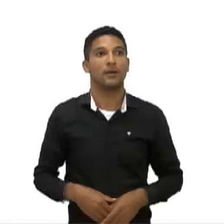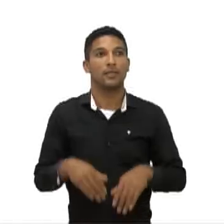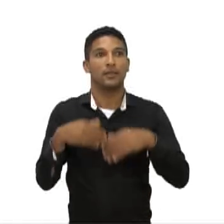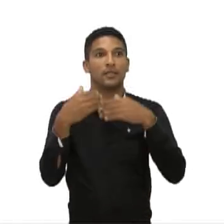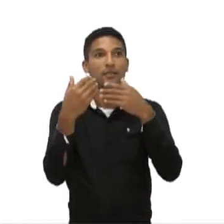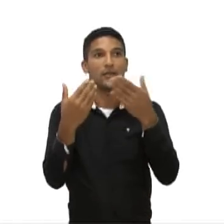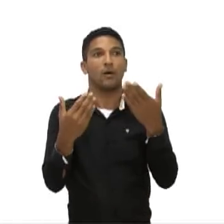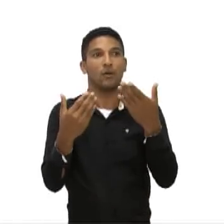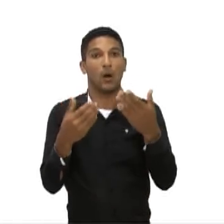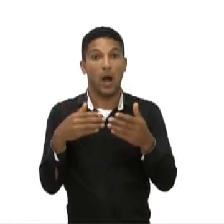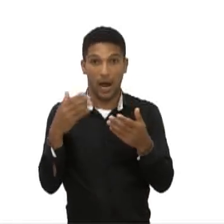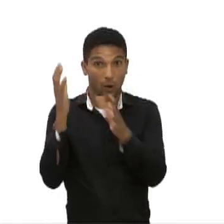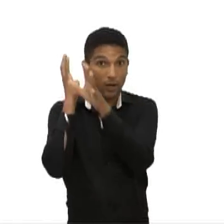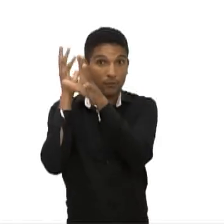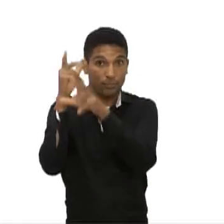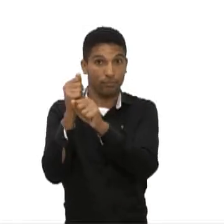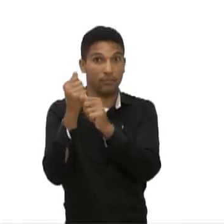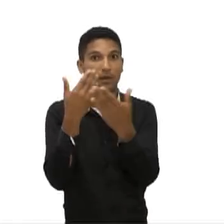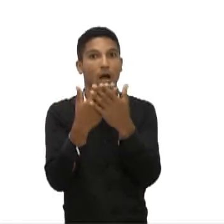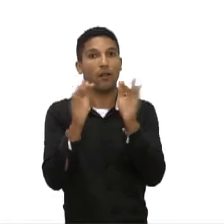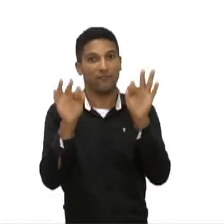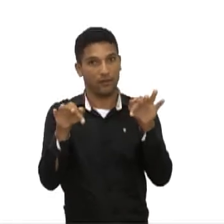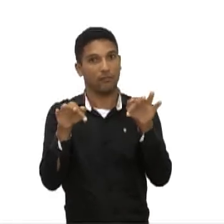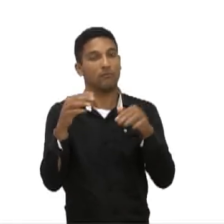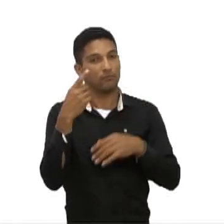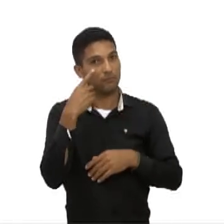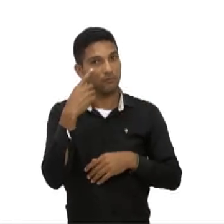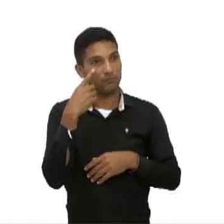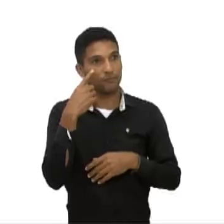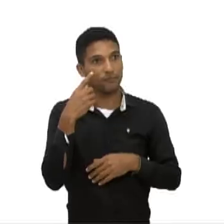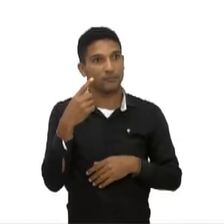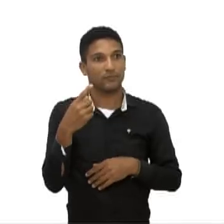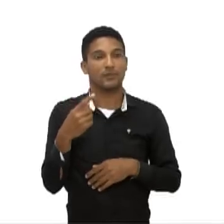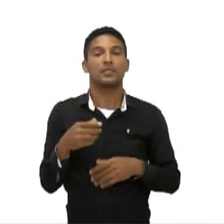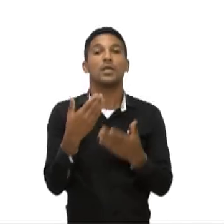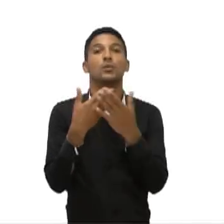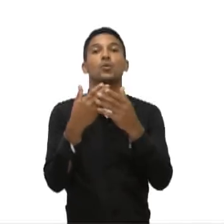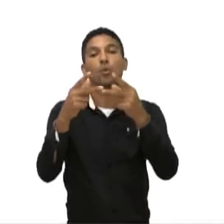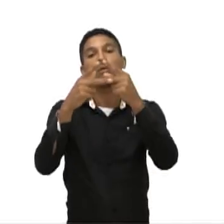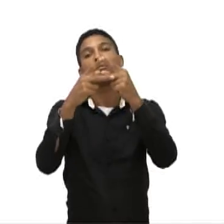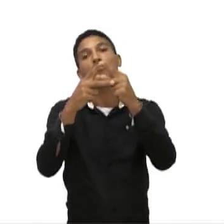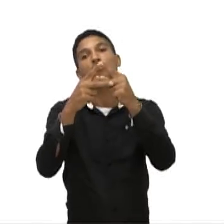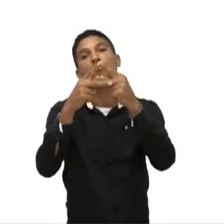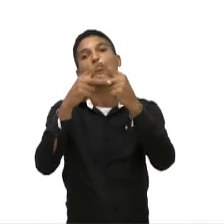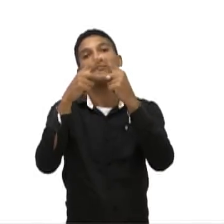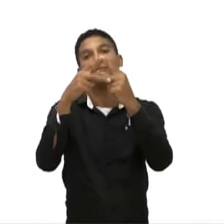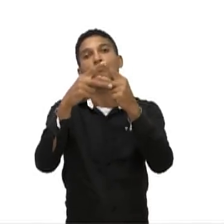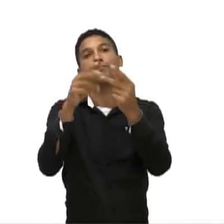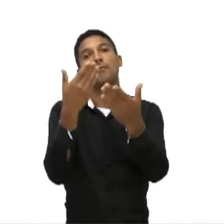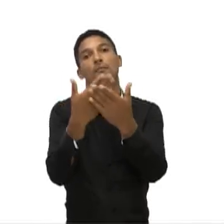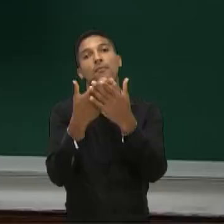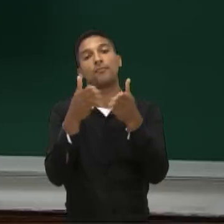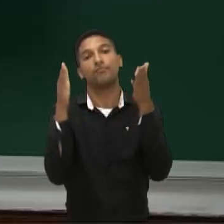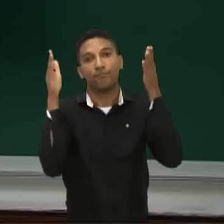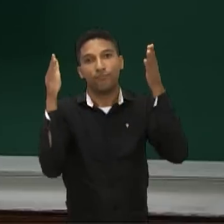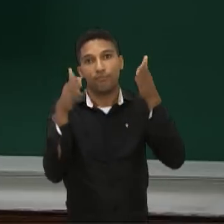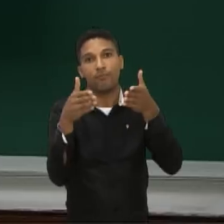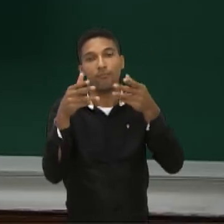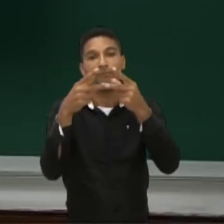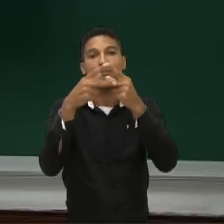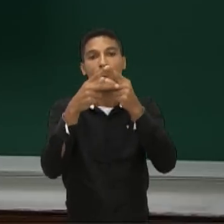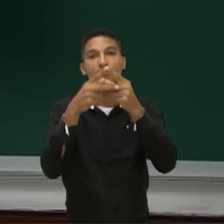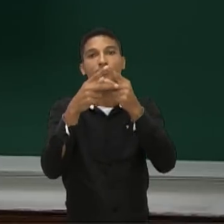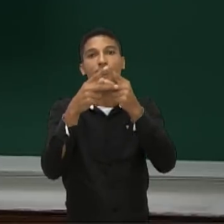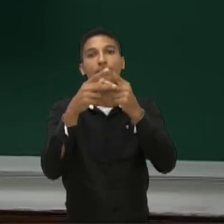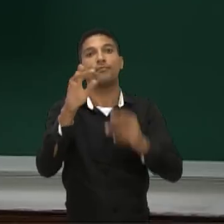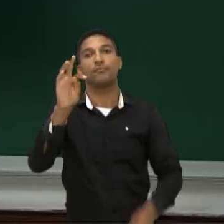sobre ele, não? Então, falamos sobre os lados, vértices, né? E sobre os ângulos dele, tá bom? Caracterizamos, identificamos,